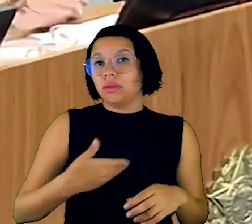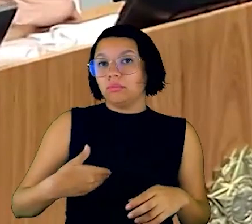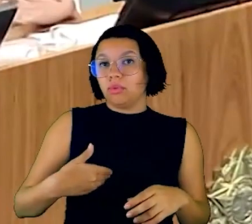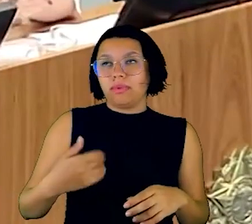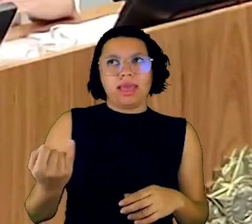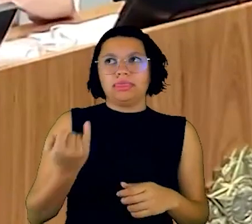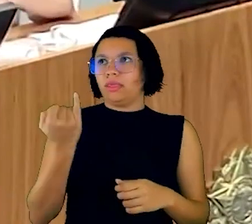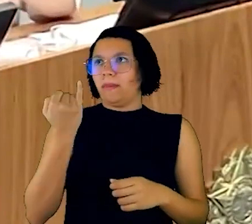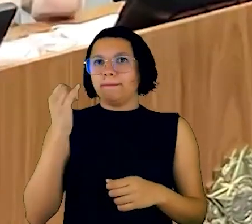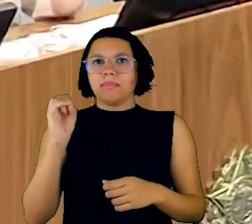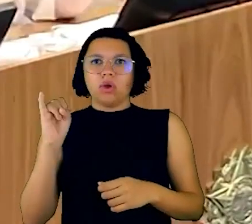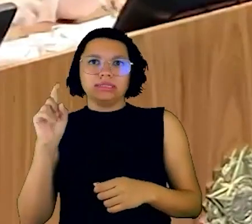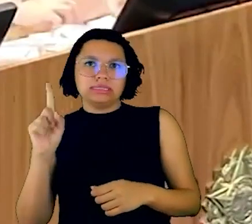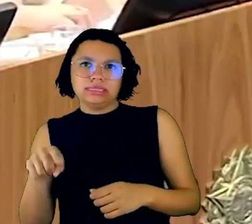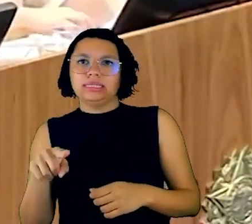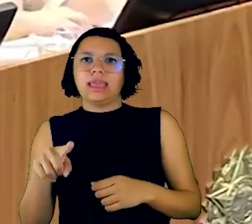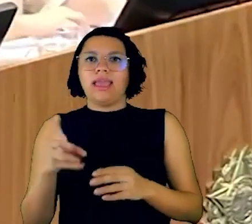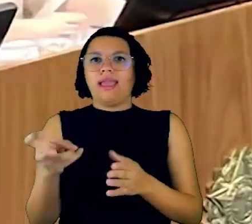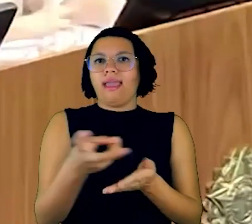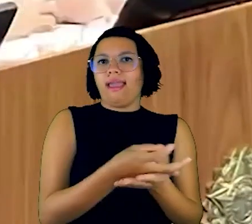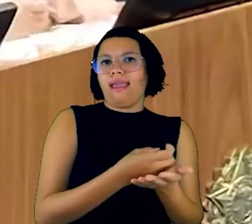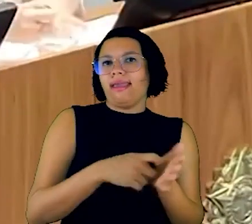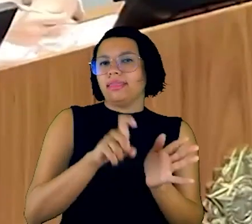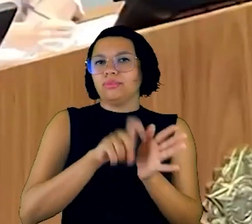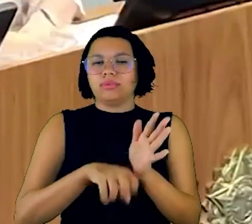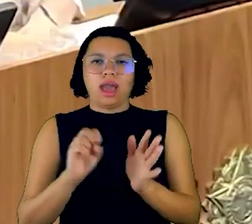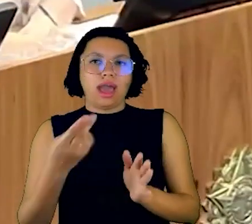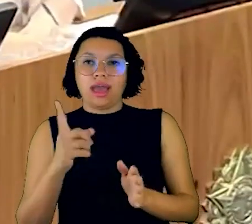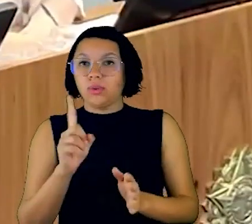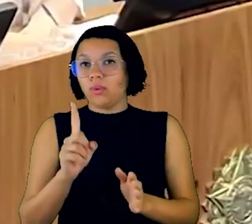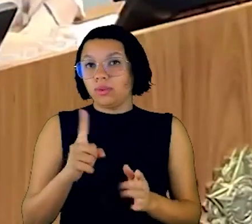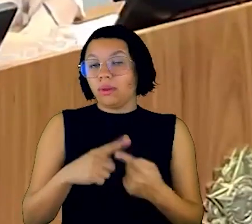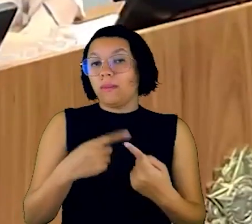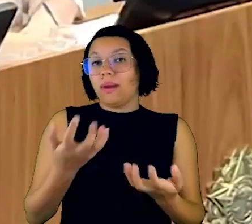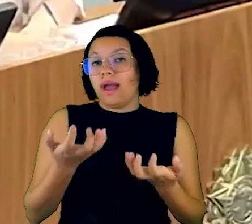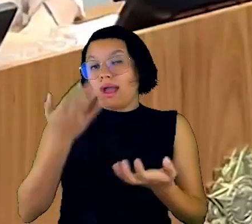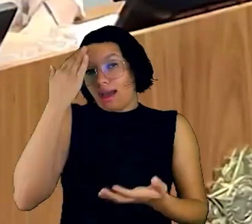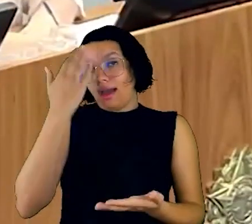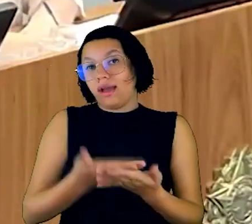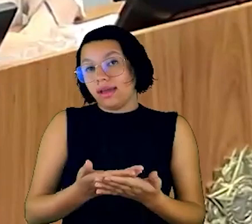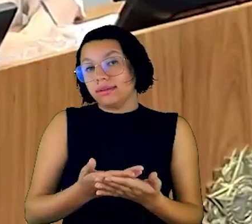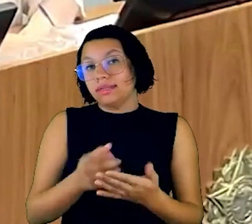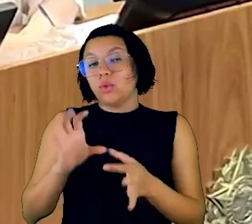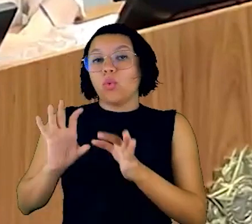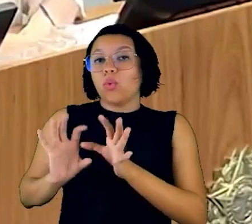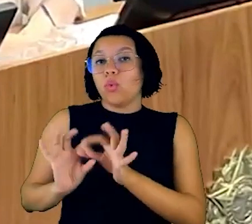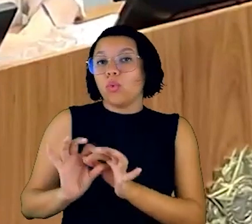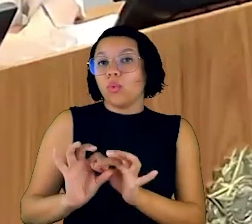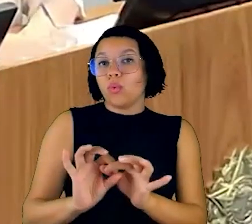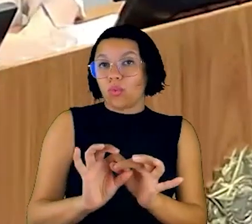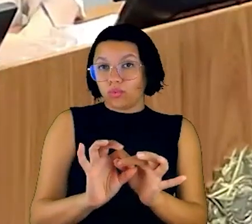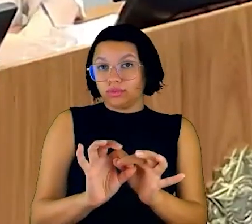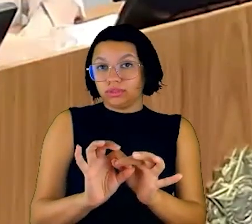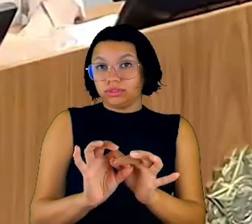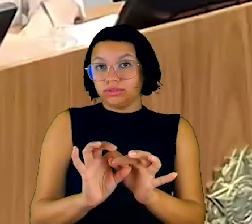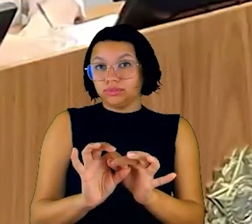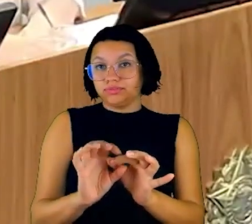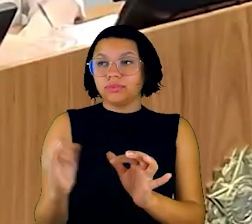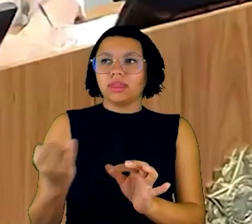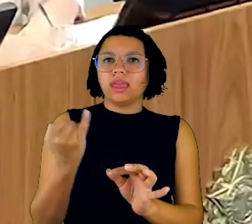e aí não importa se o crédito é tributário ou não tributário, mas eu quero crer que o contexto que